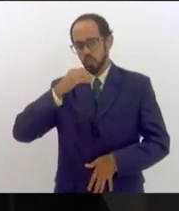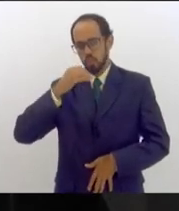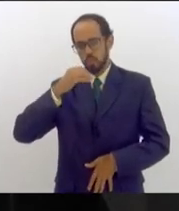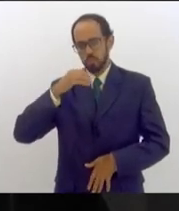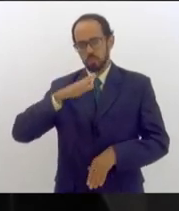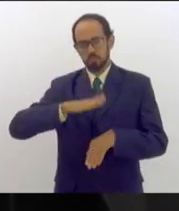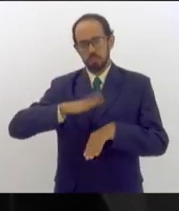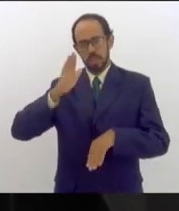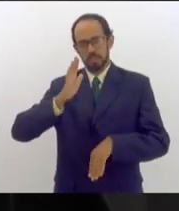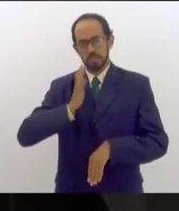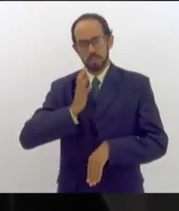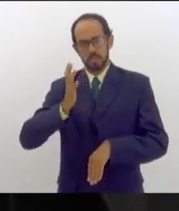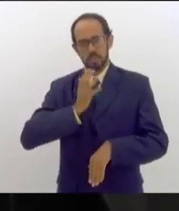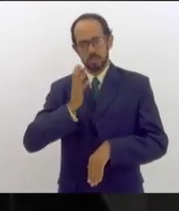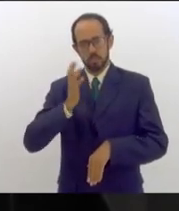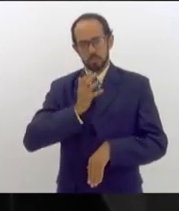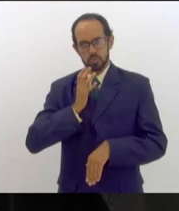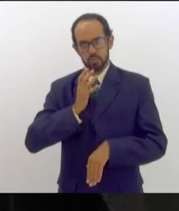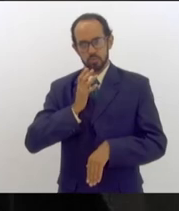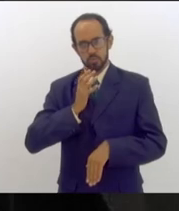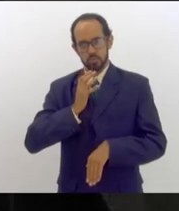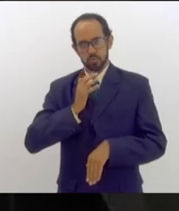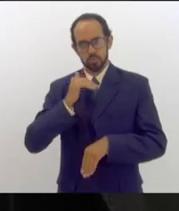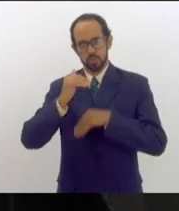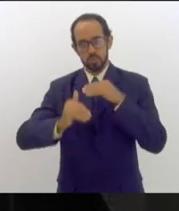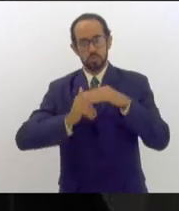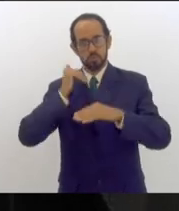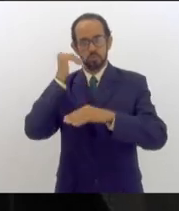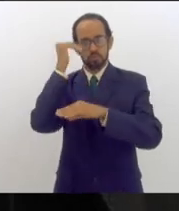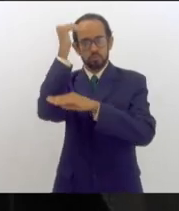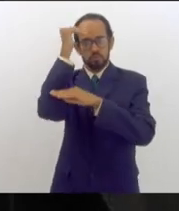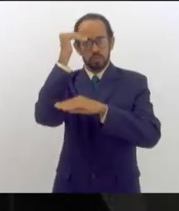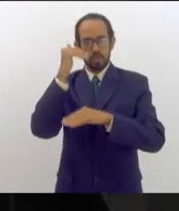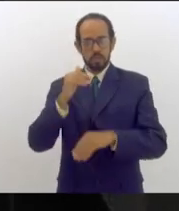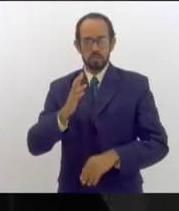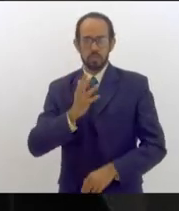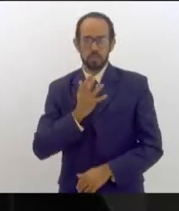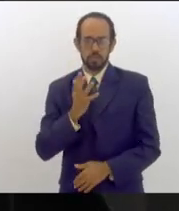os mais ricos que se tornaram mais ricos ainda